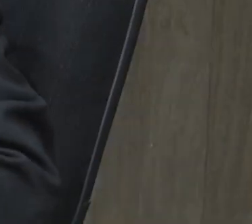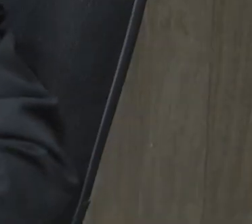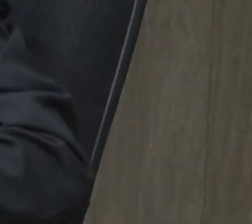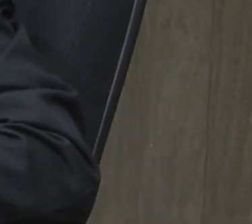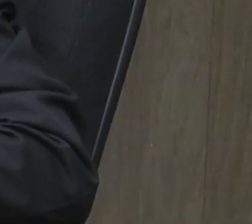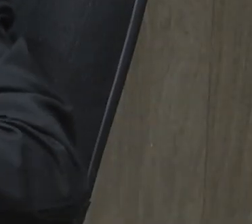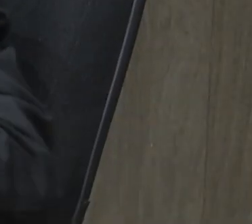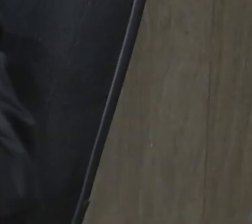Obrigado, vereador Neiburg. Obrigado.